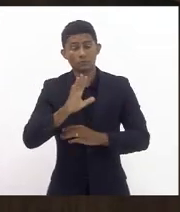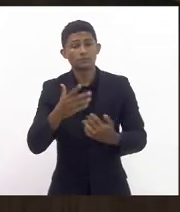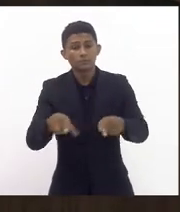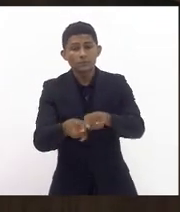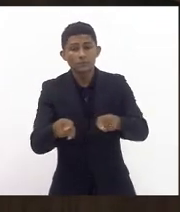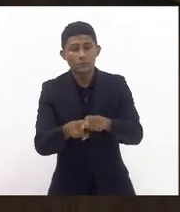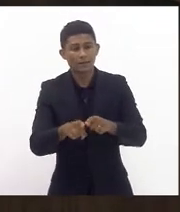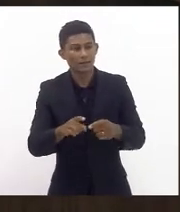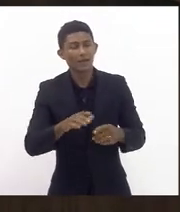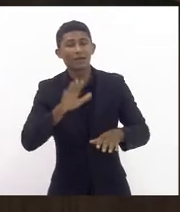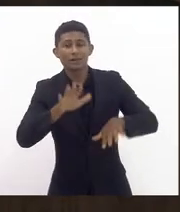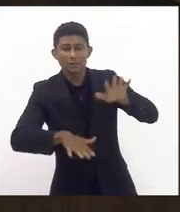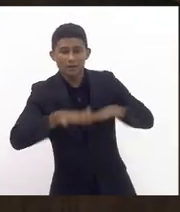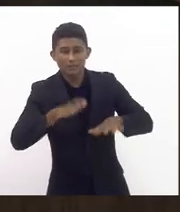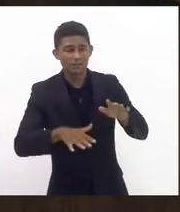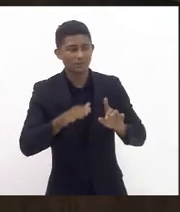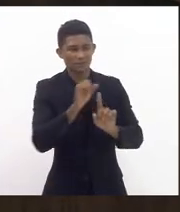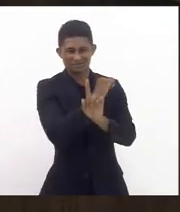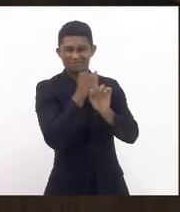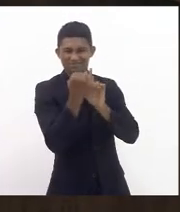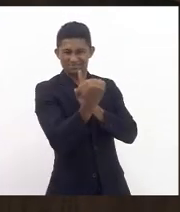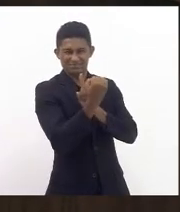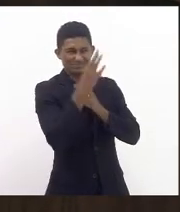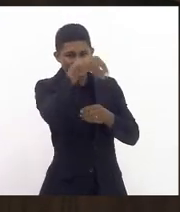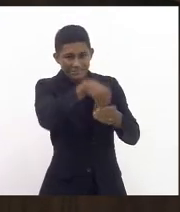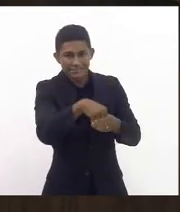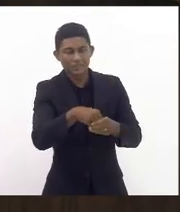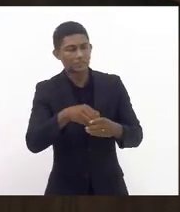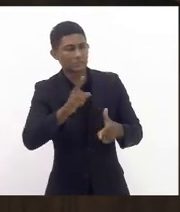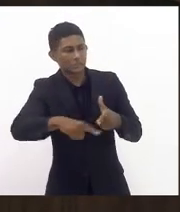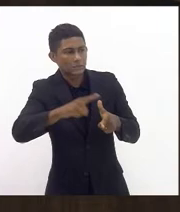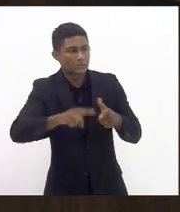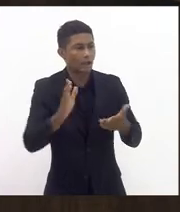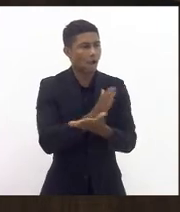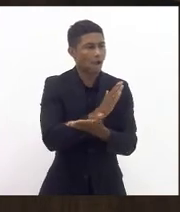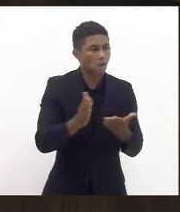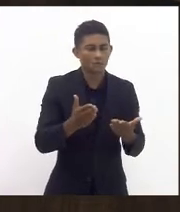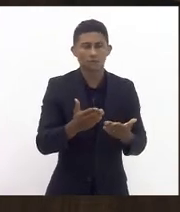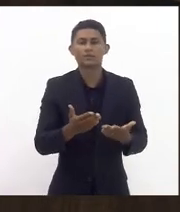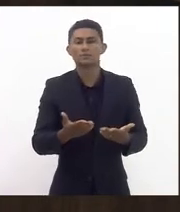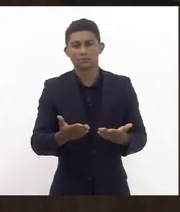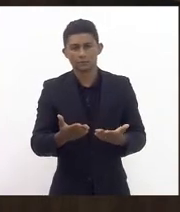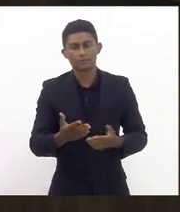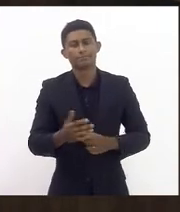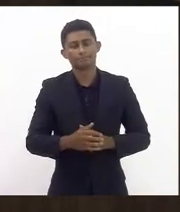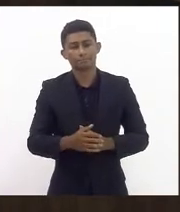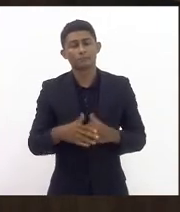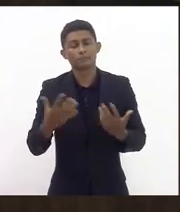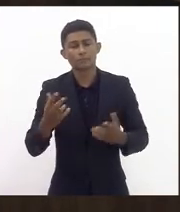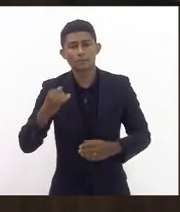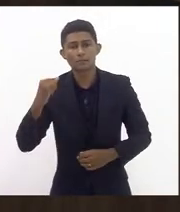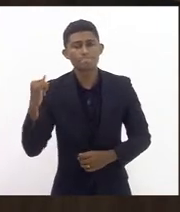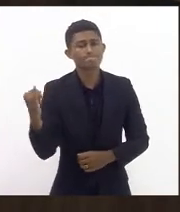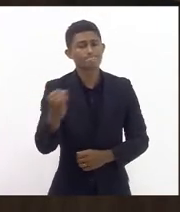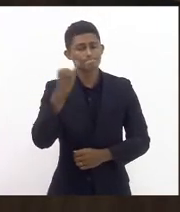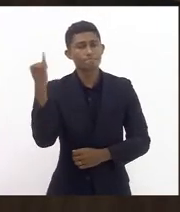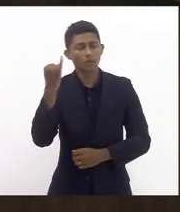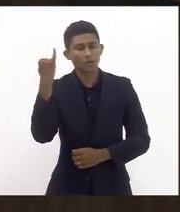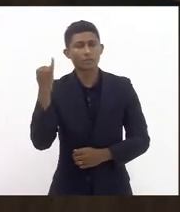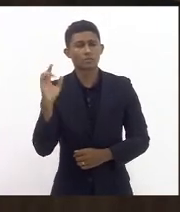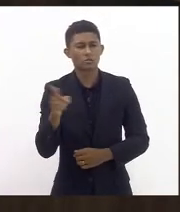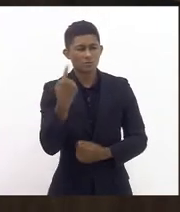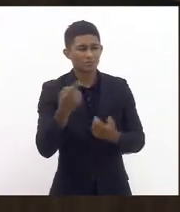questões que possam haver no âmbito social e também no âmbito do capacitismo. Então, é preciso fortalecer